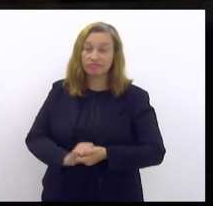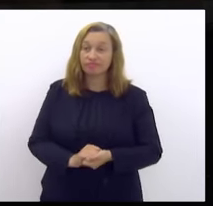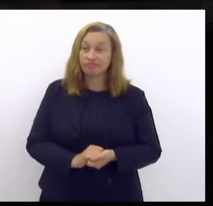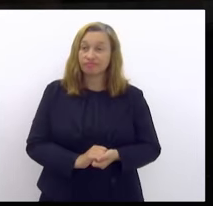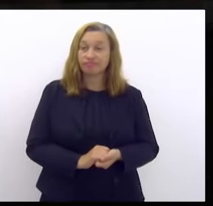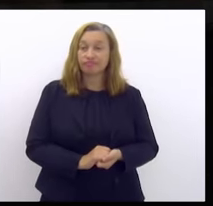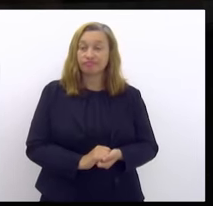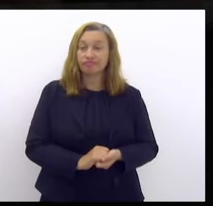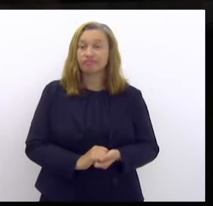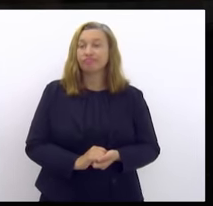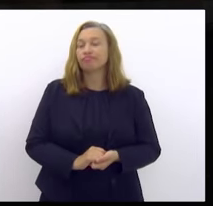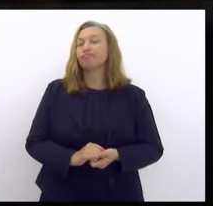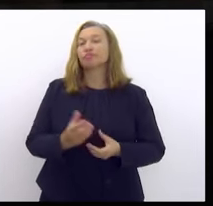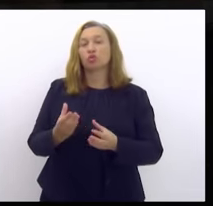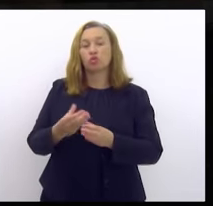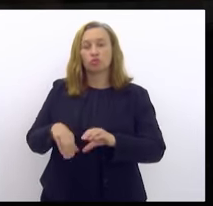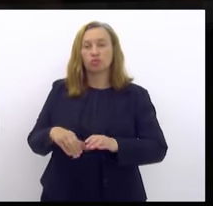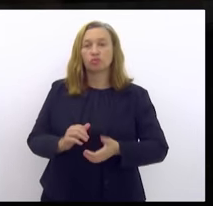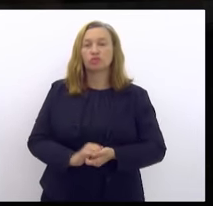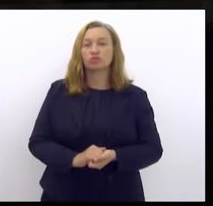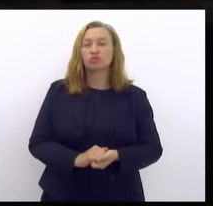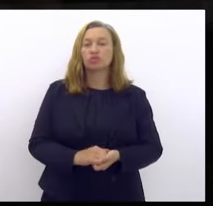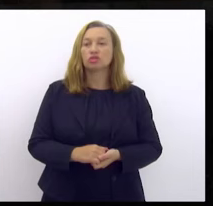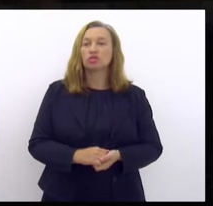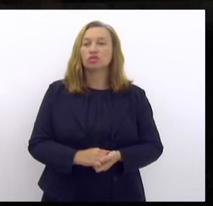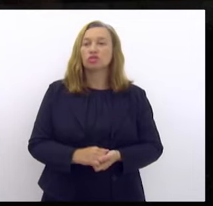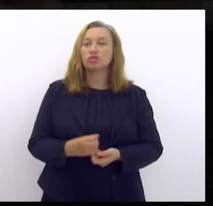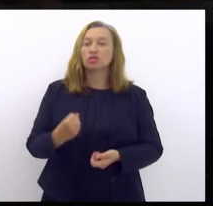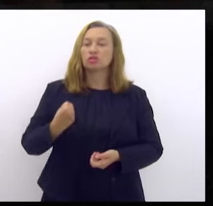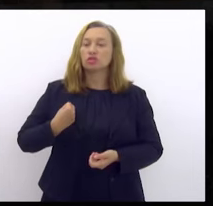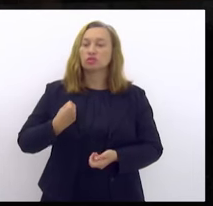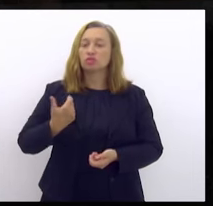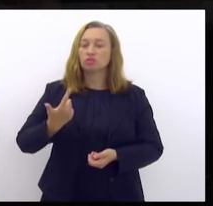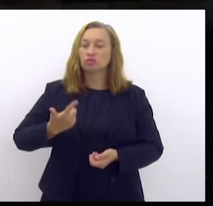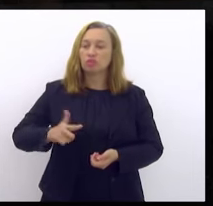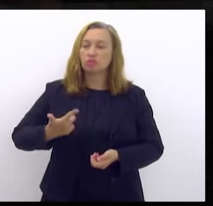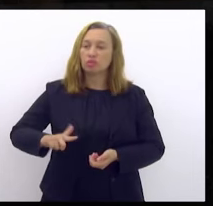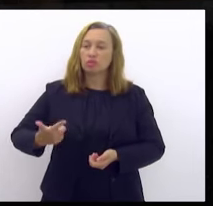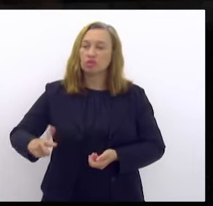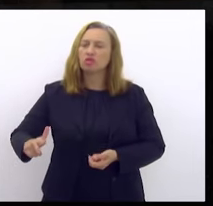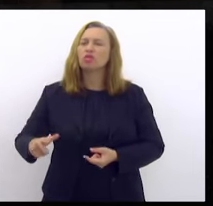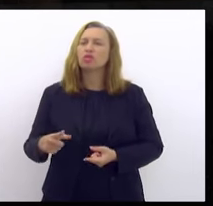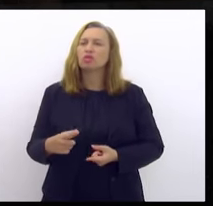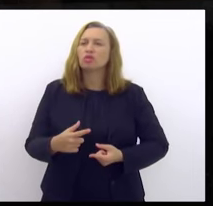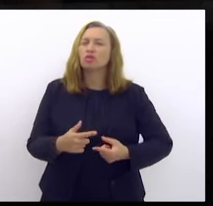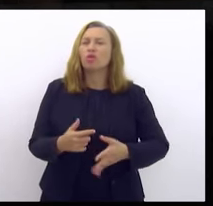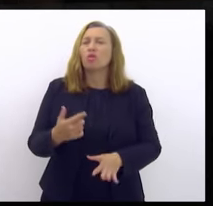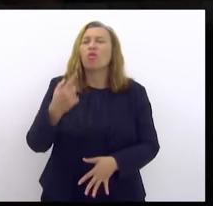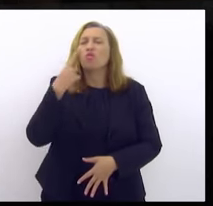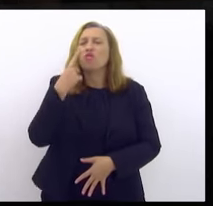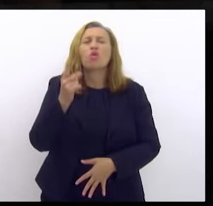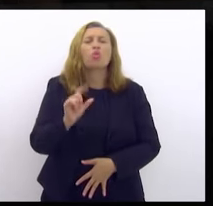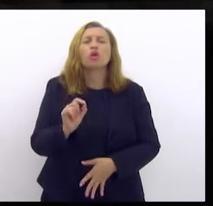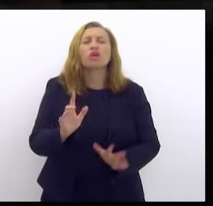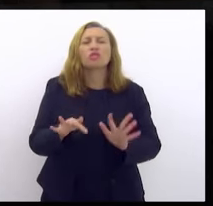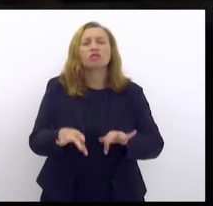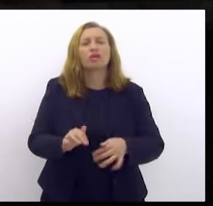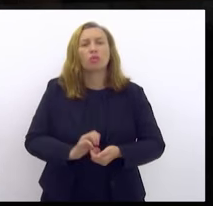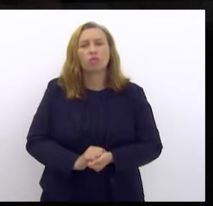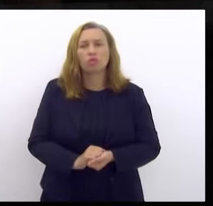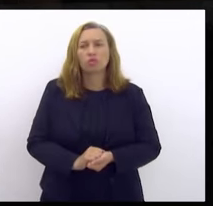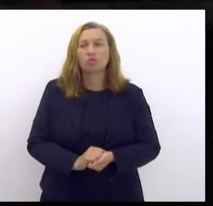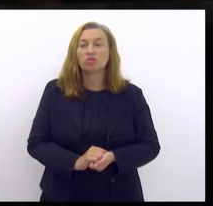funcionário com matrícula. E esses números vão se repetindo. O que que você verifica no final? Que